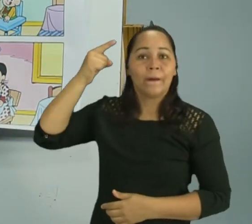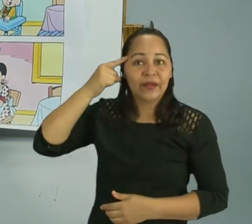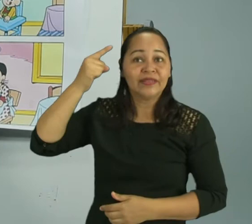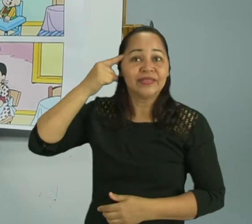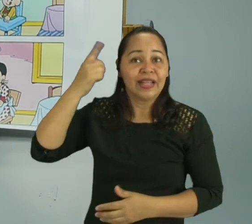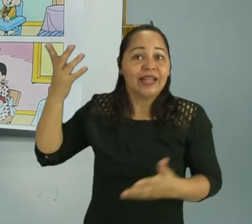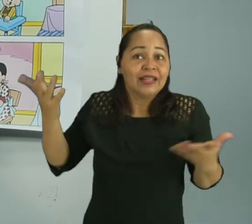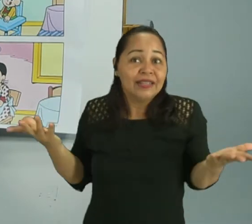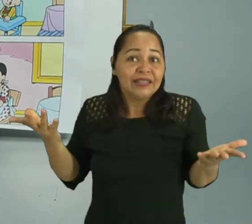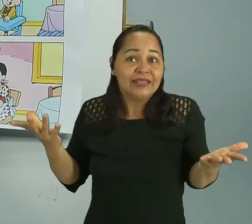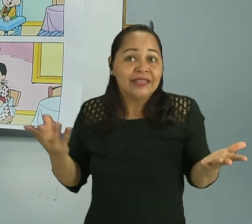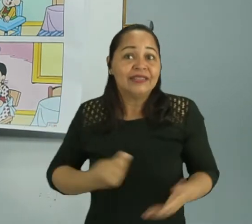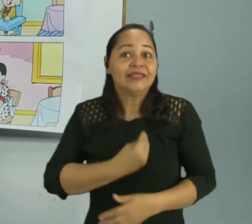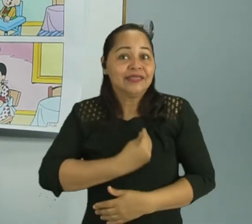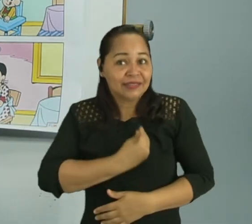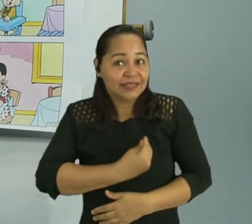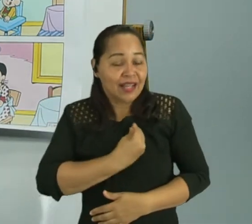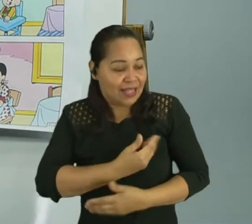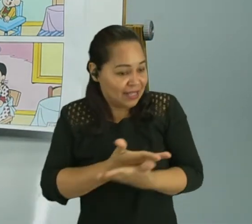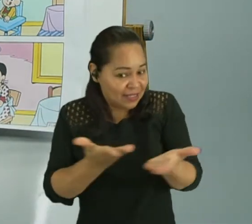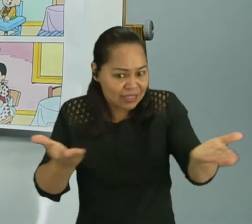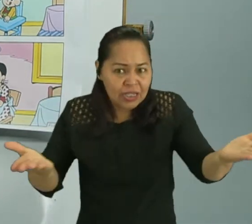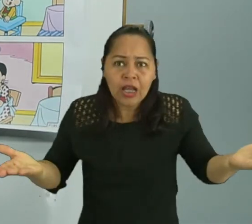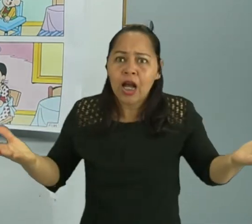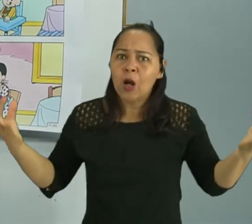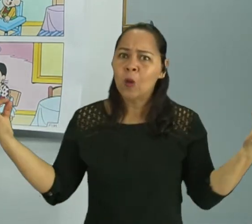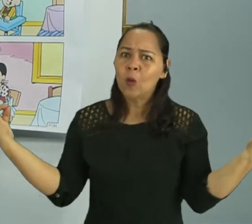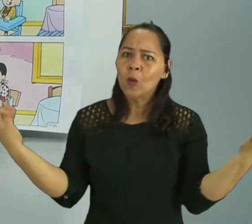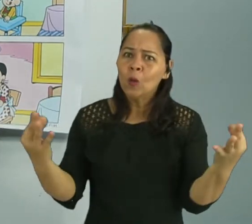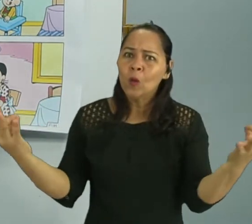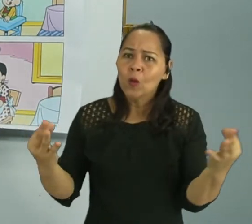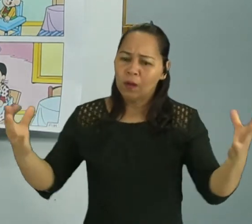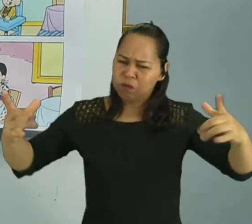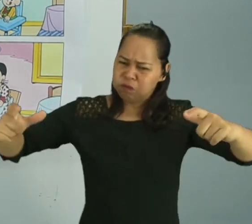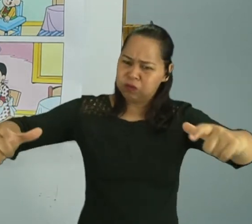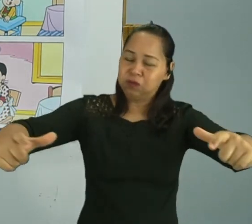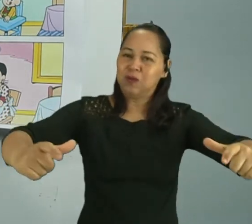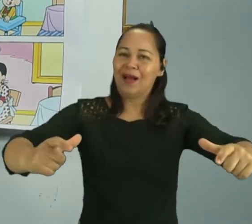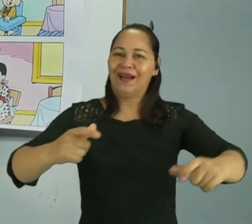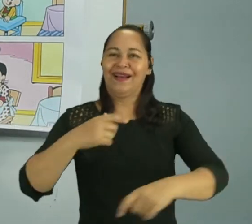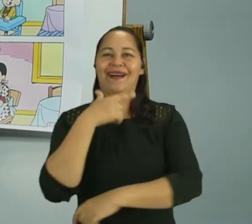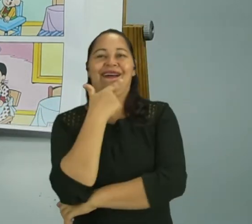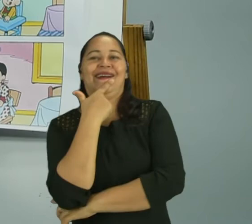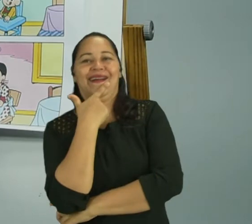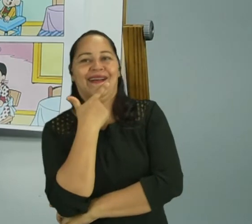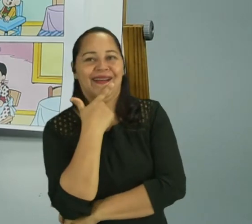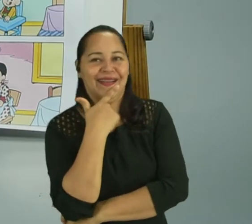Nunca imaginei estar aqui. Que lugar incrível!